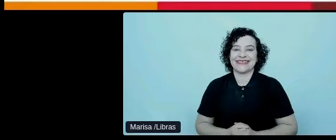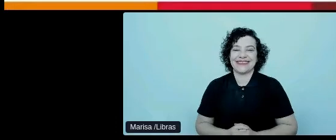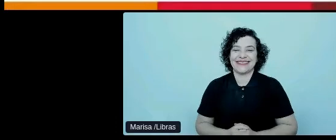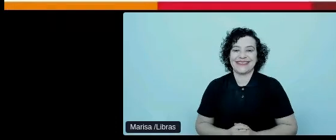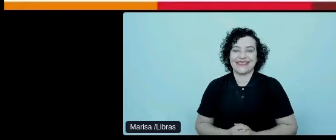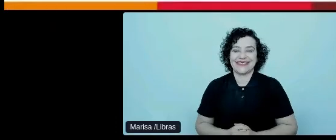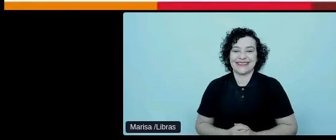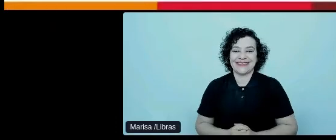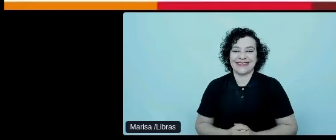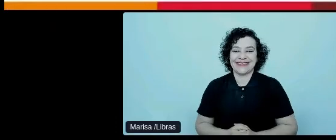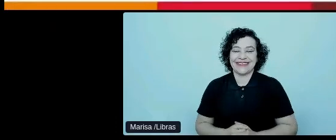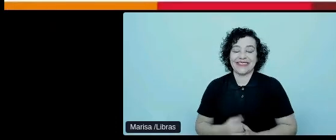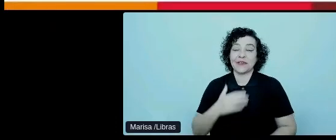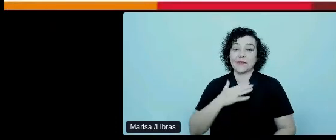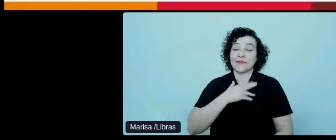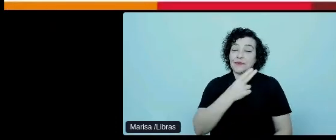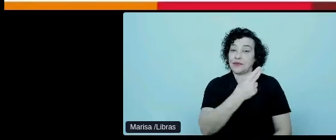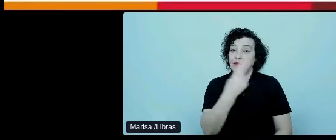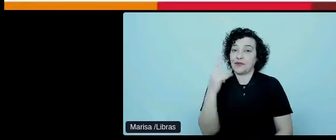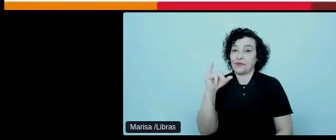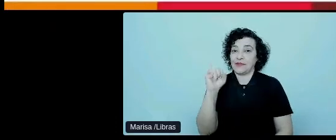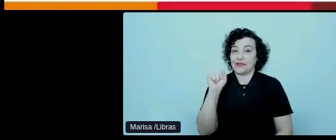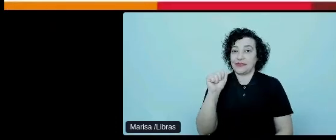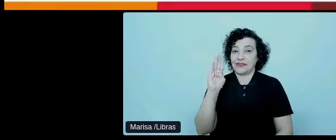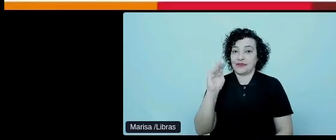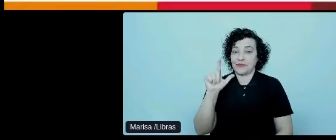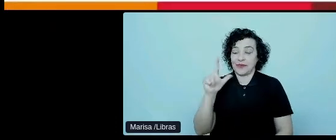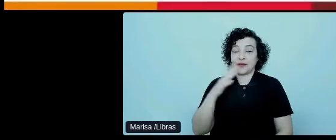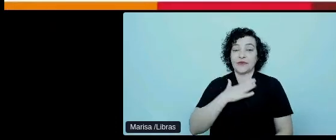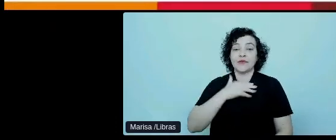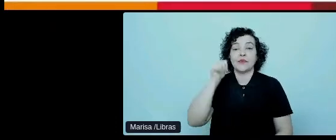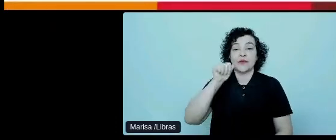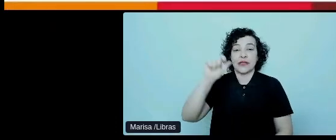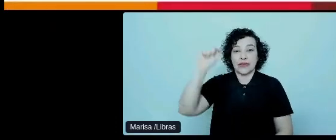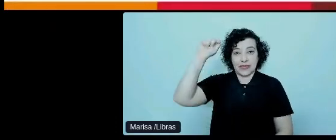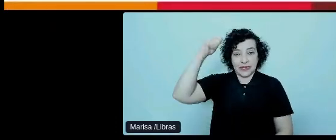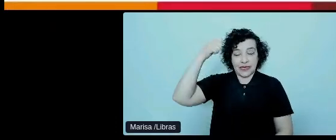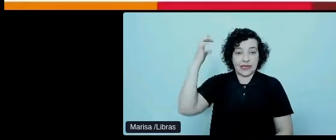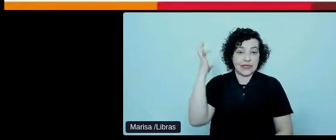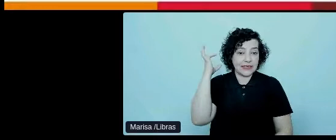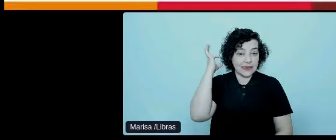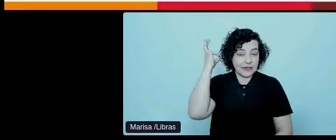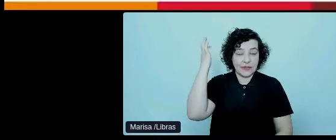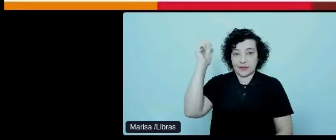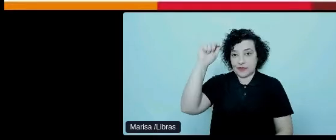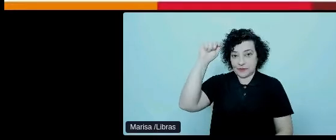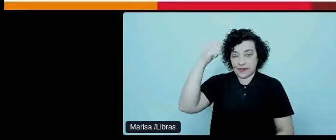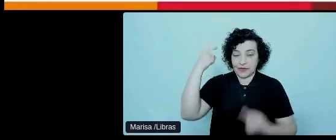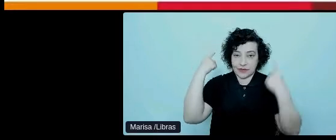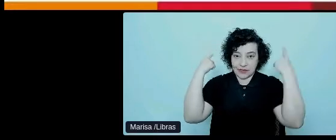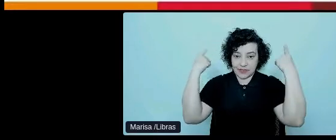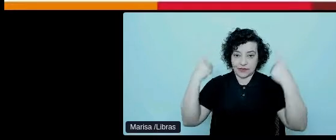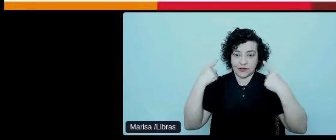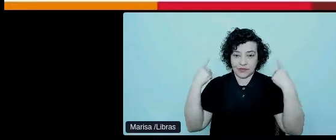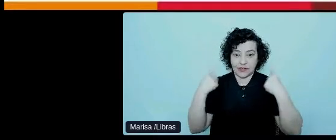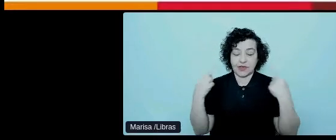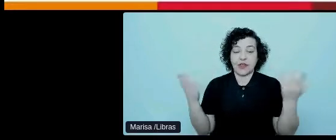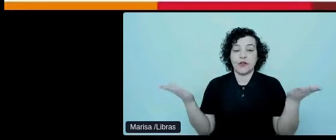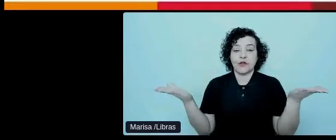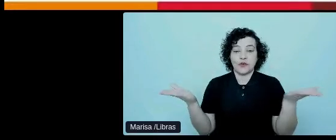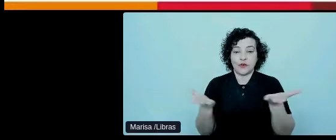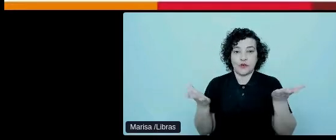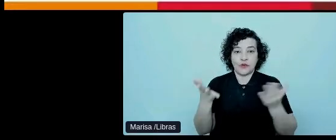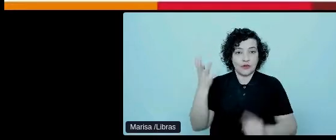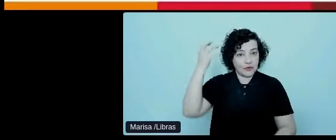Bom, pessoal, eu sou Isabel, eu sou uma mulher negra de cabelos pretos, cacheados. Hoje eu estou com rabo